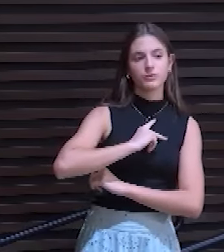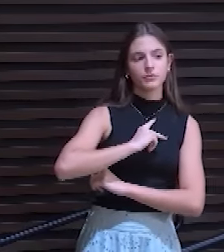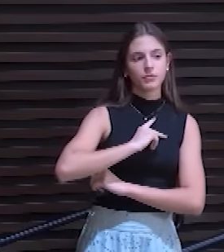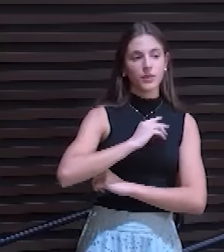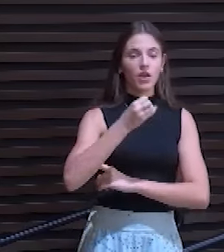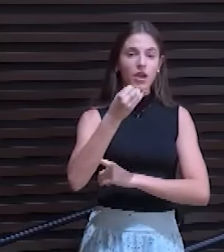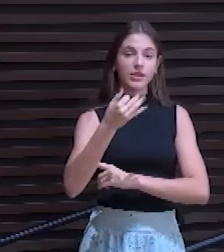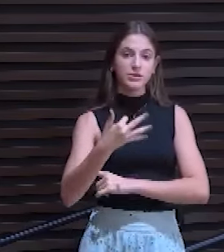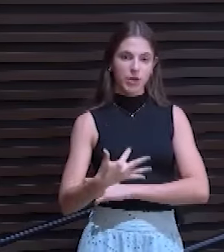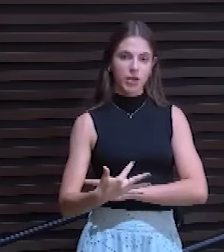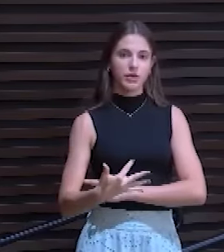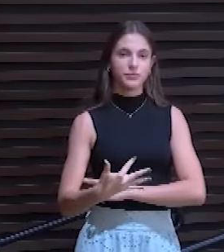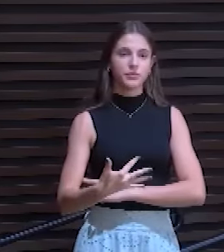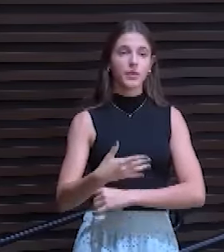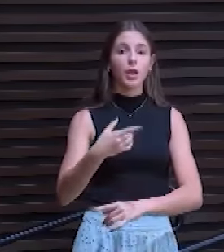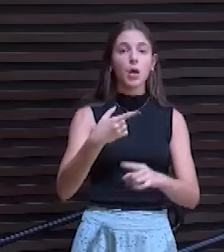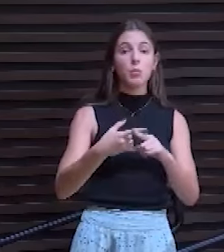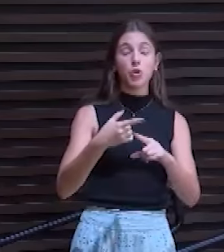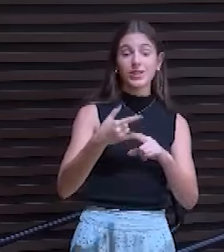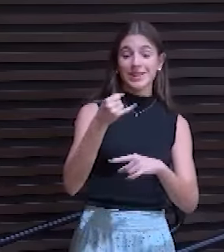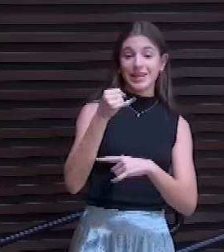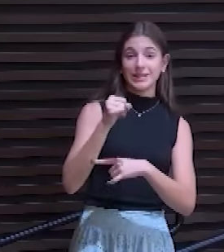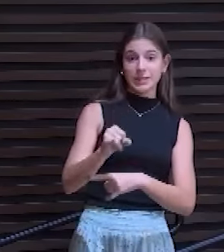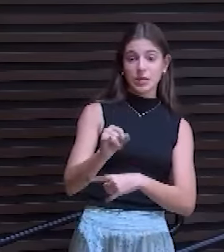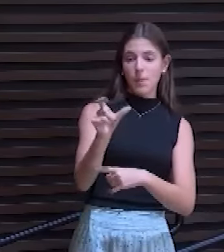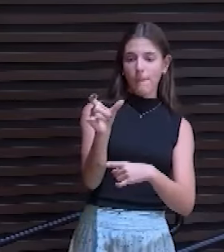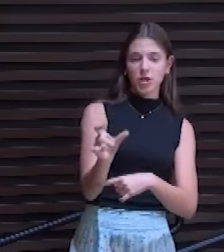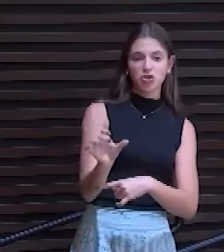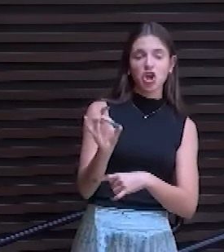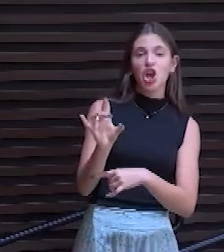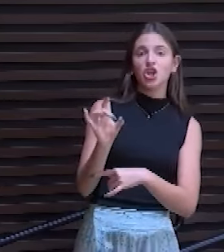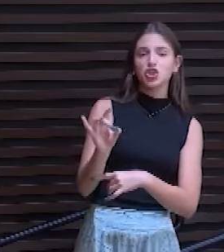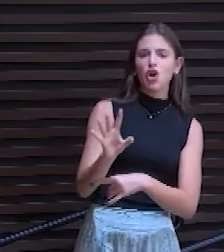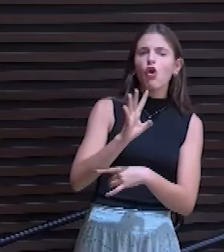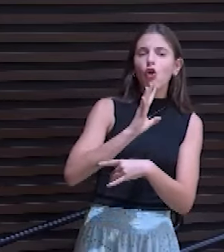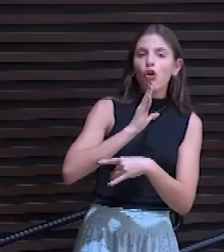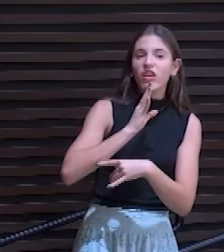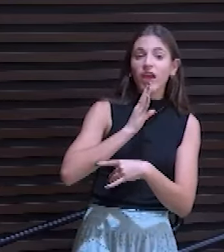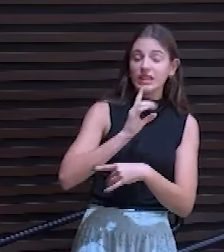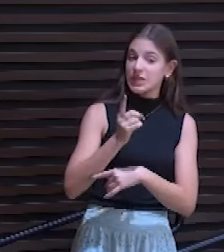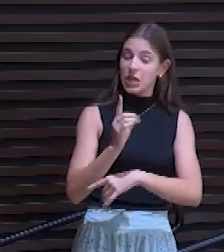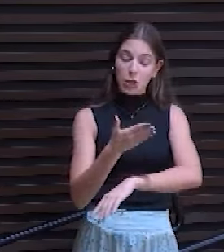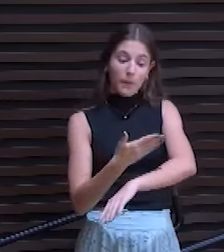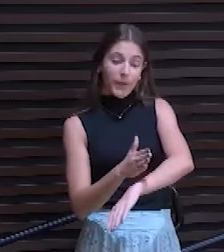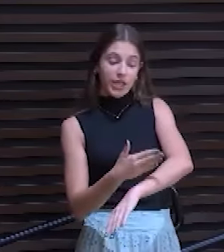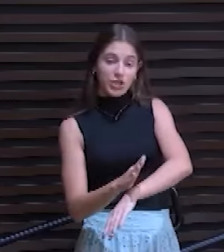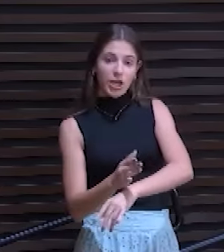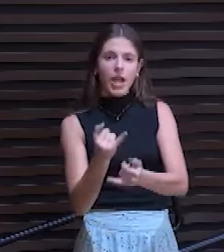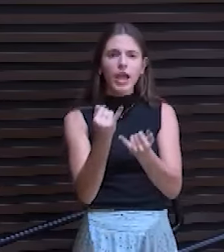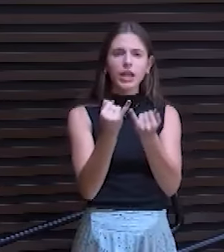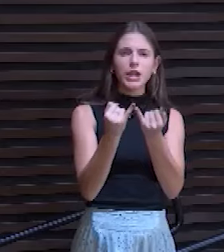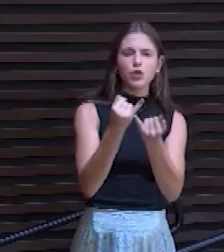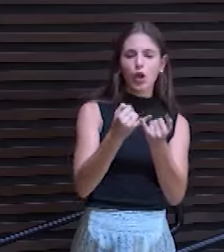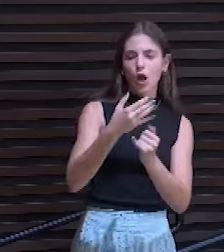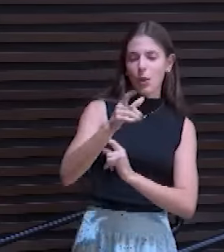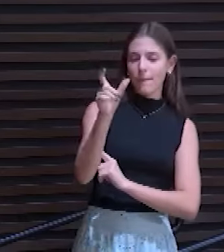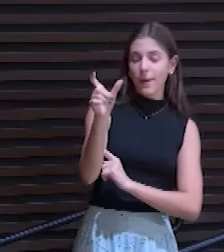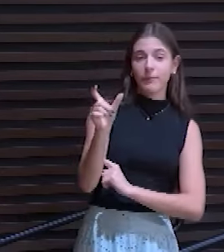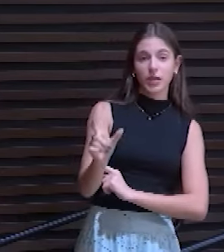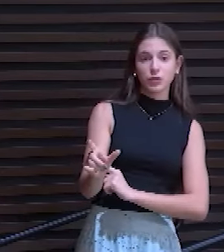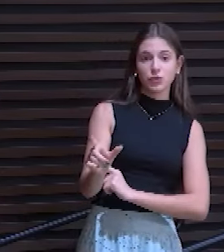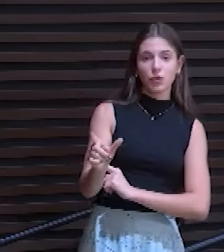explica, porque se alguém é ouvinte da palavra e não é praticante, ele assemelha-se a um homem que se contempla